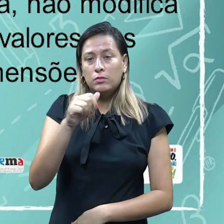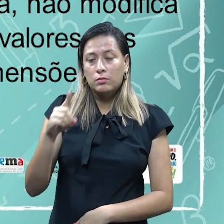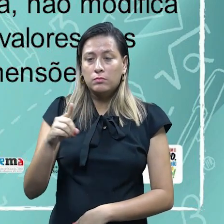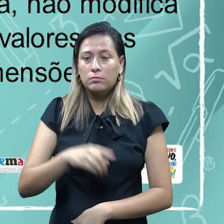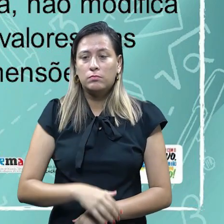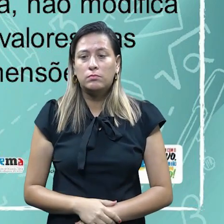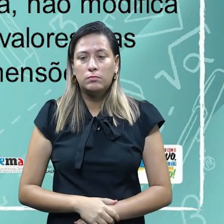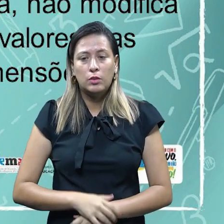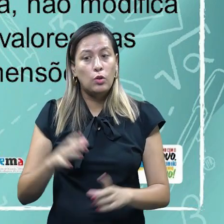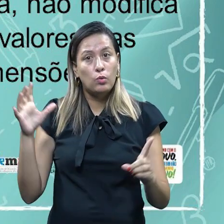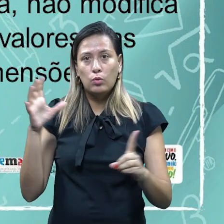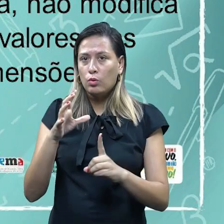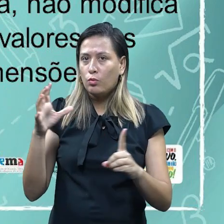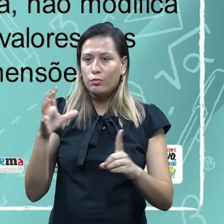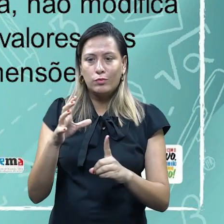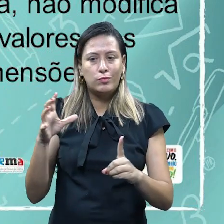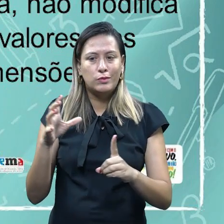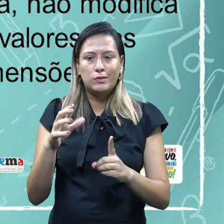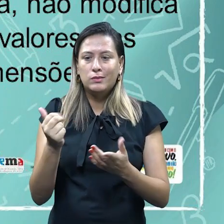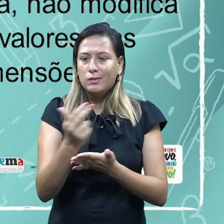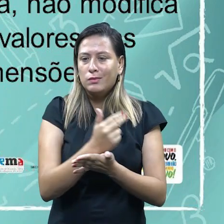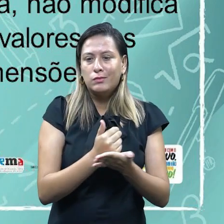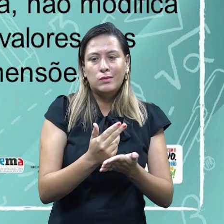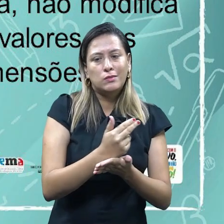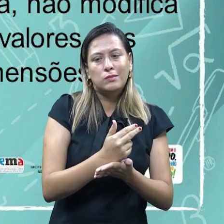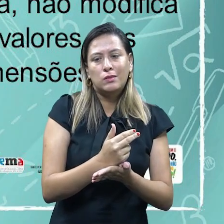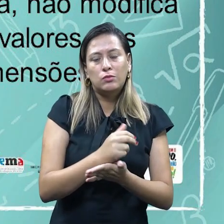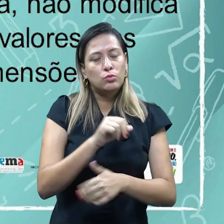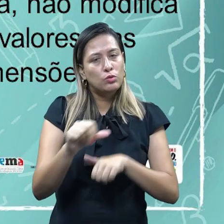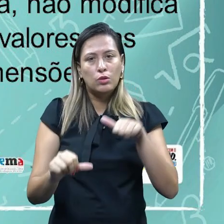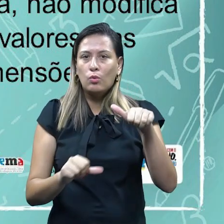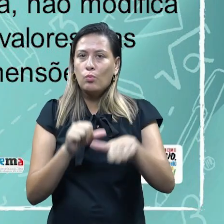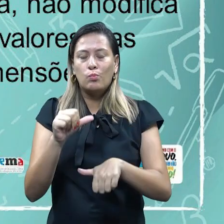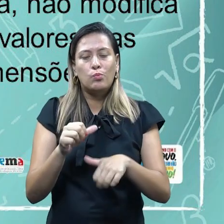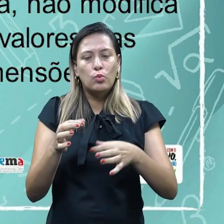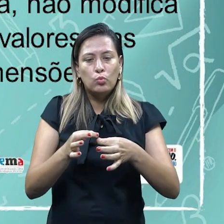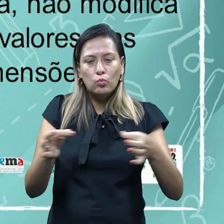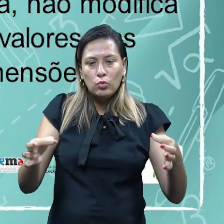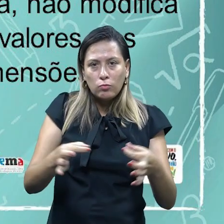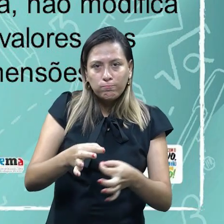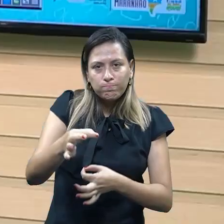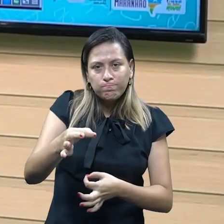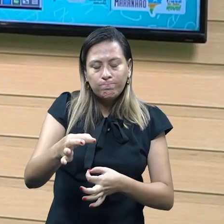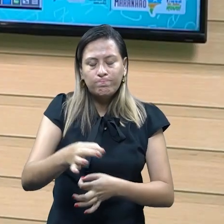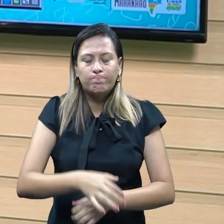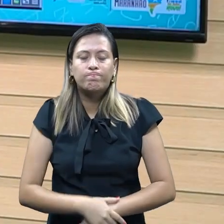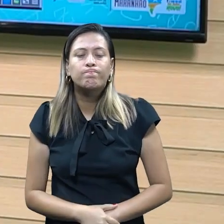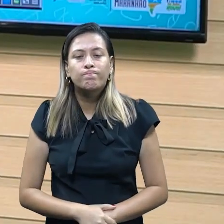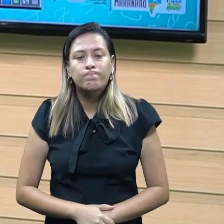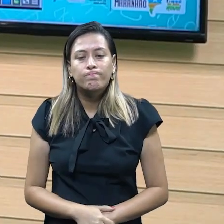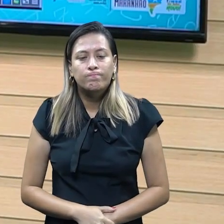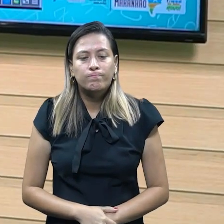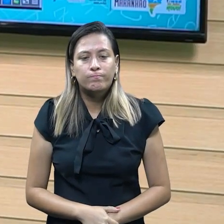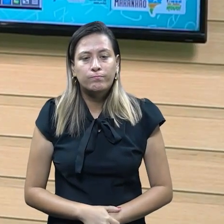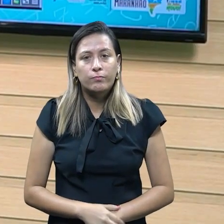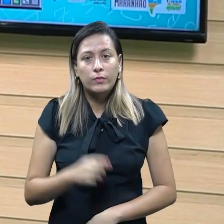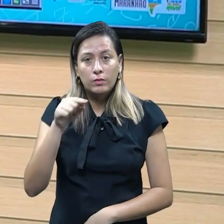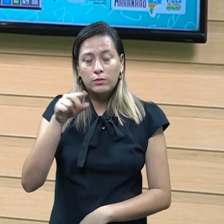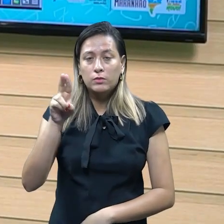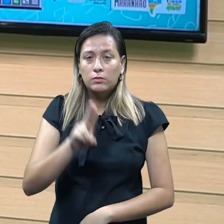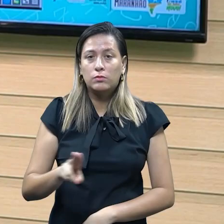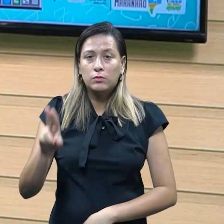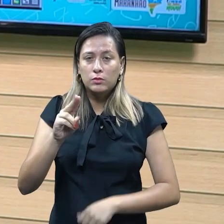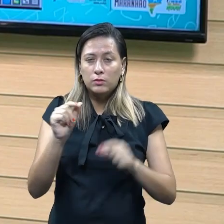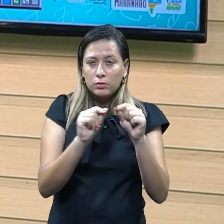proporção dos desenhos, ou seja, não modifica os valores das dimensões. À medida que você estiver utilizando